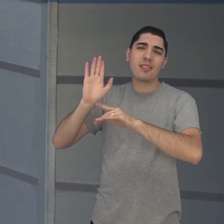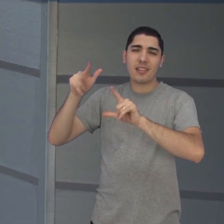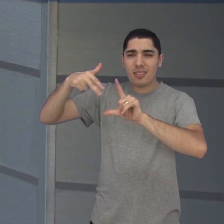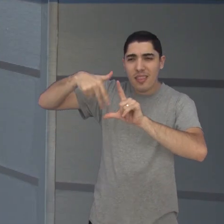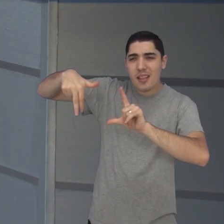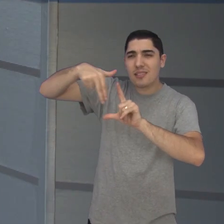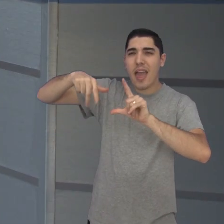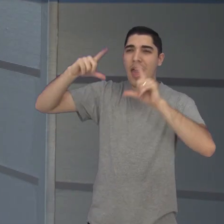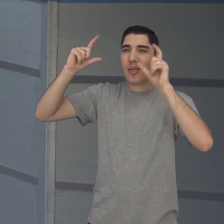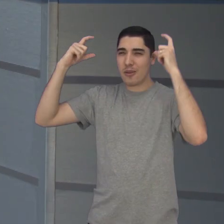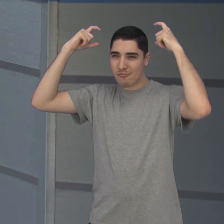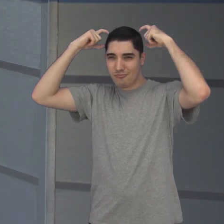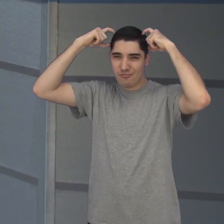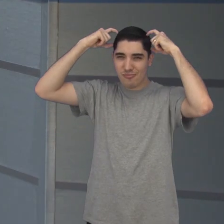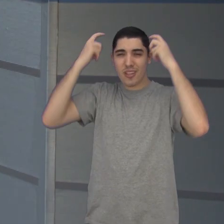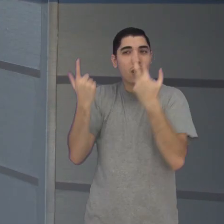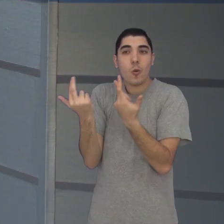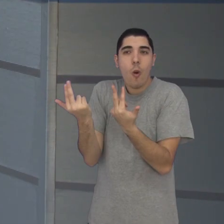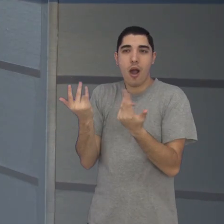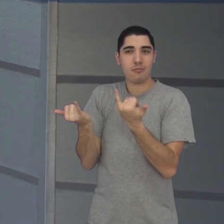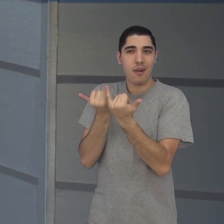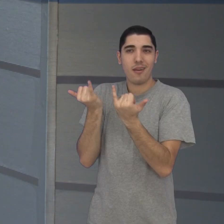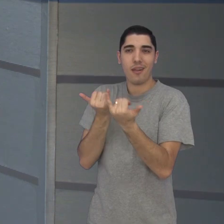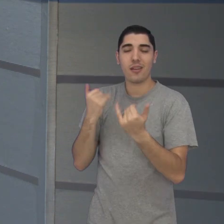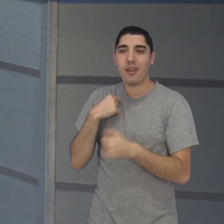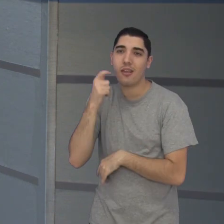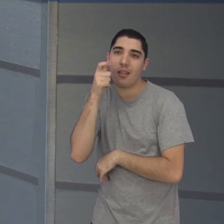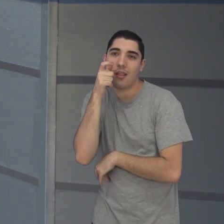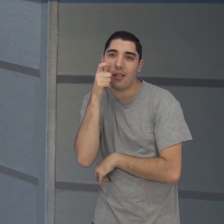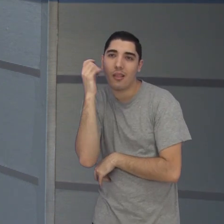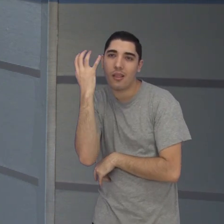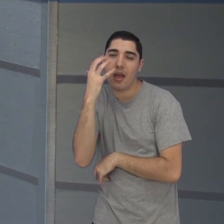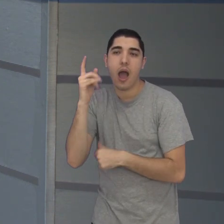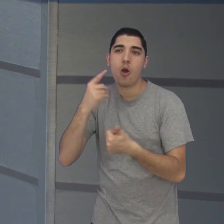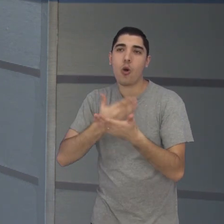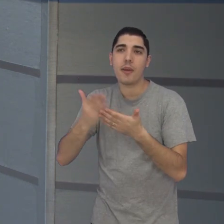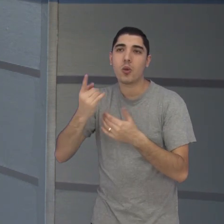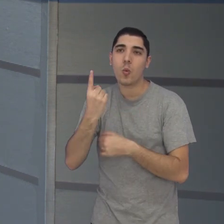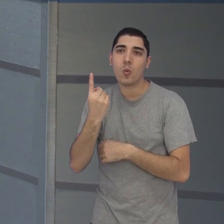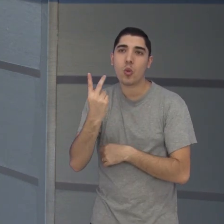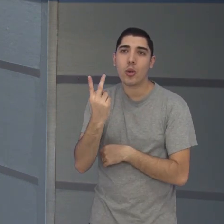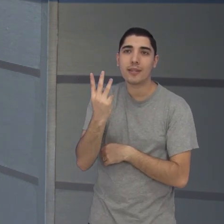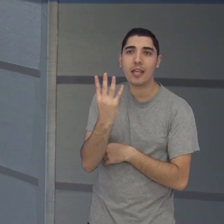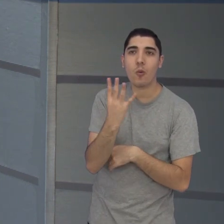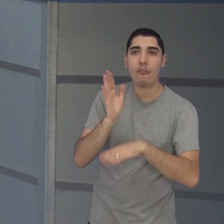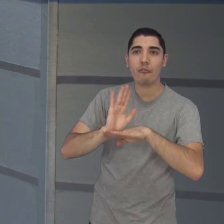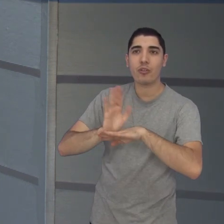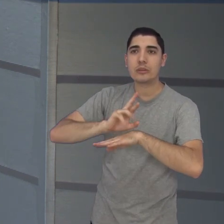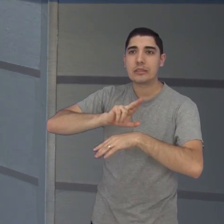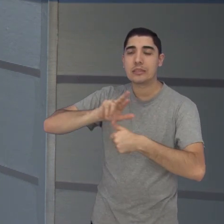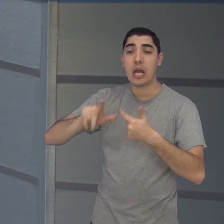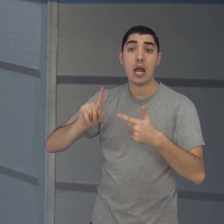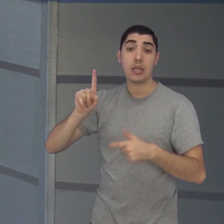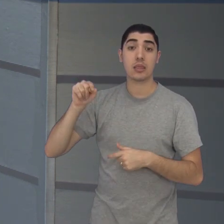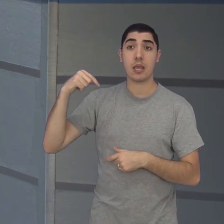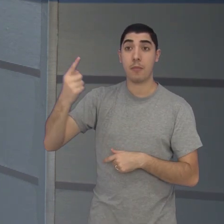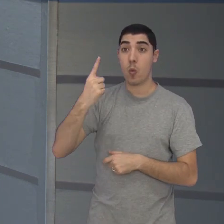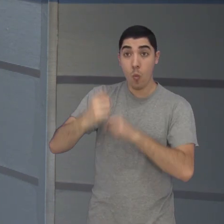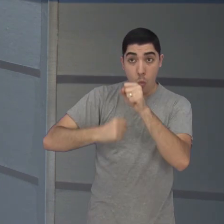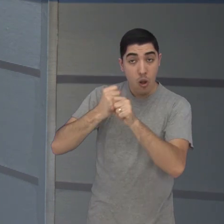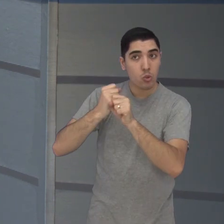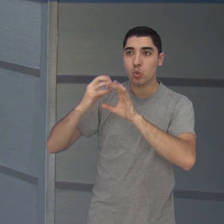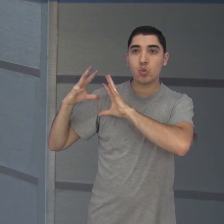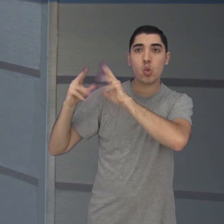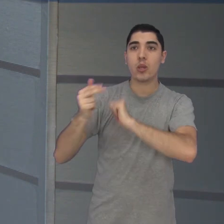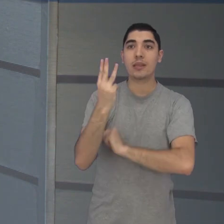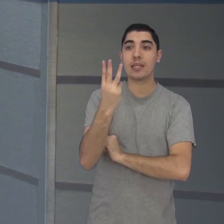coisa. E fiquei fascinado. E passei a conhecer. 1 filme, 2 filmes, 3 filmes. Com 8 anos, os 32 filmes do